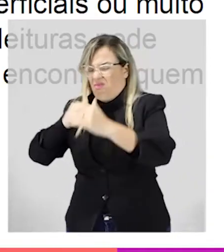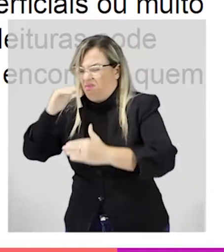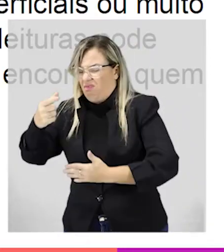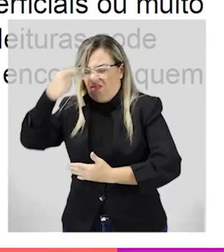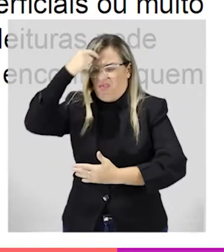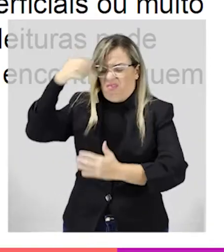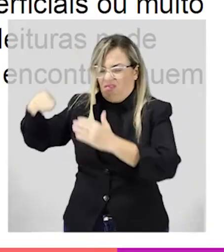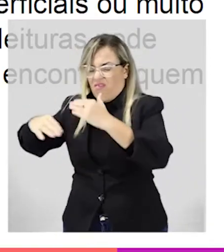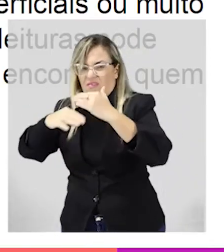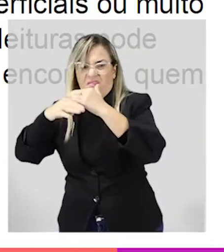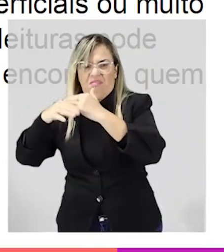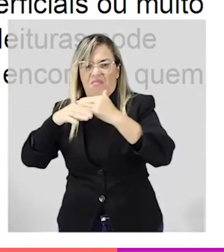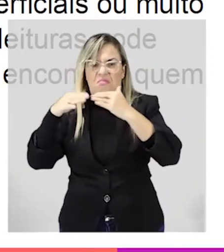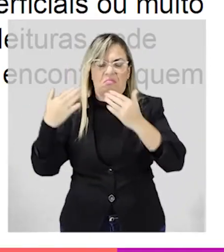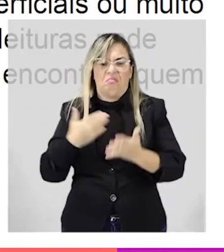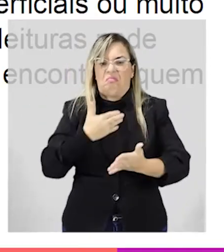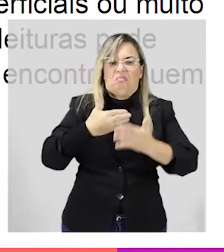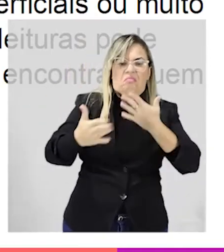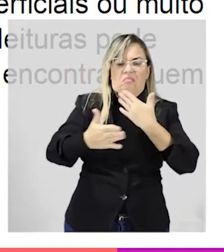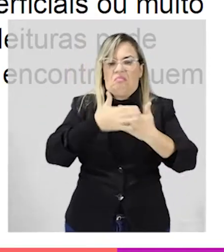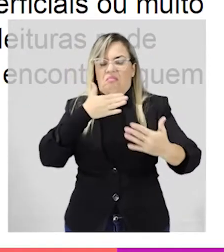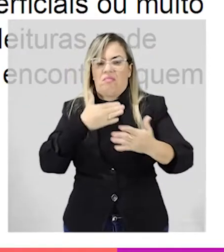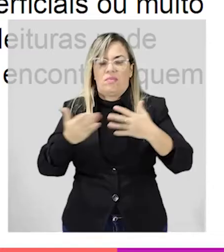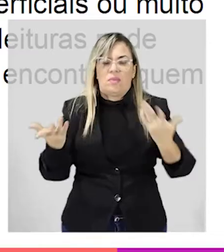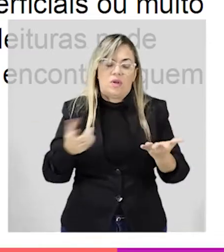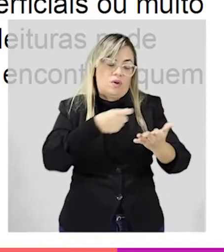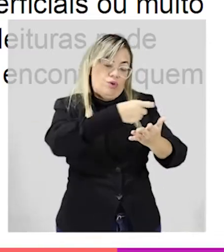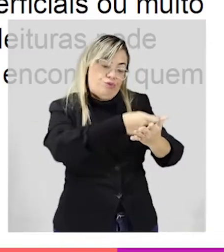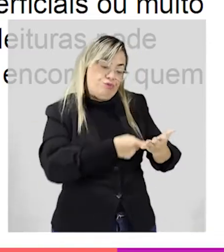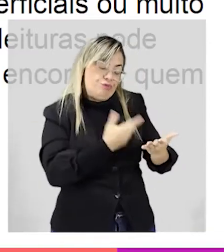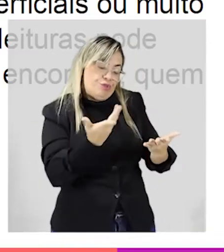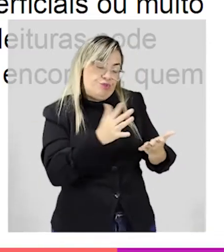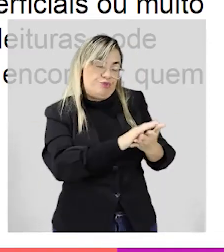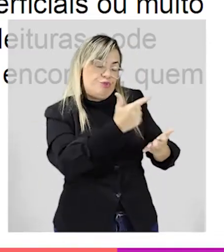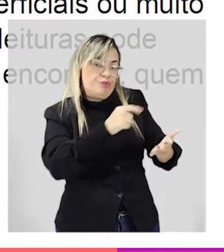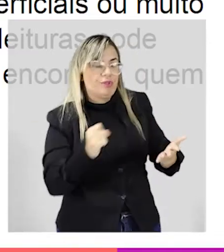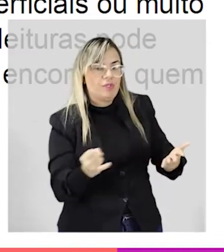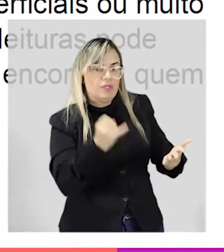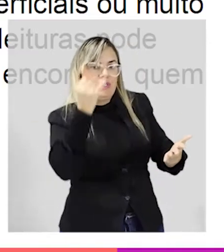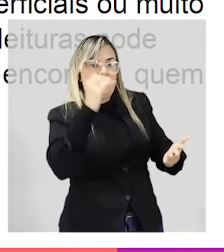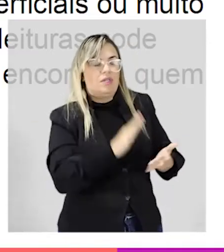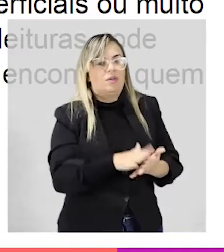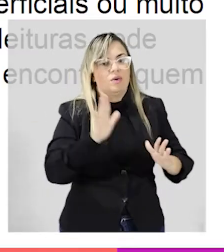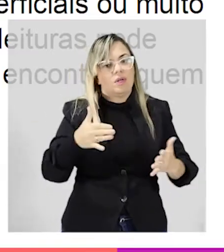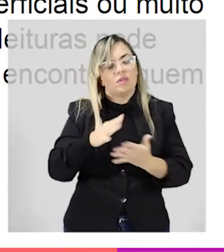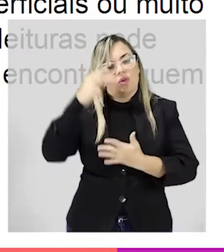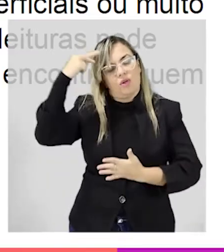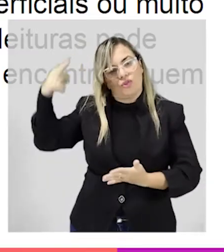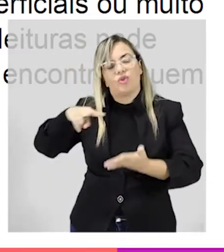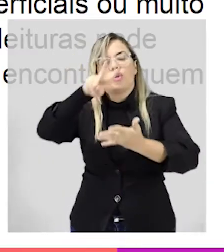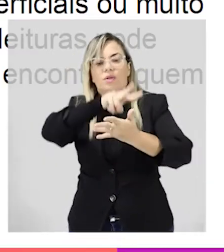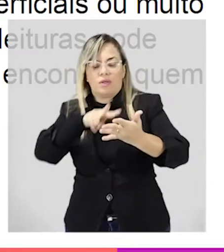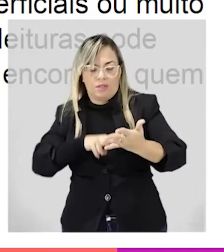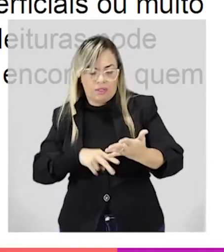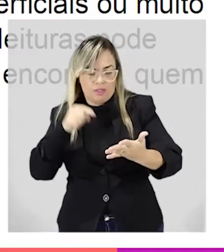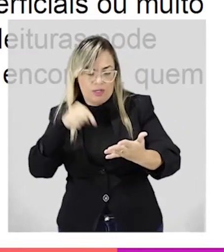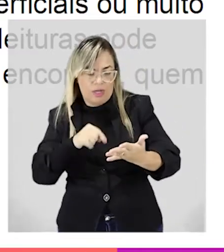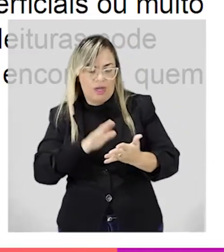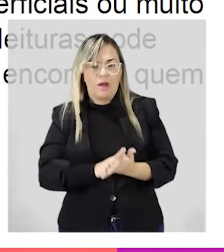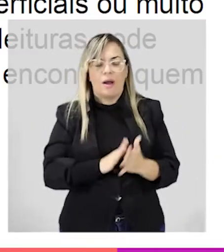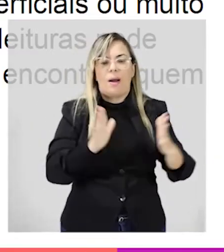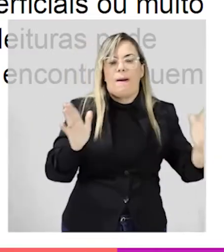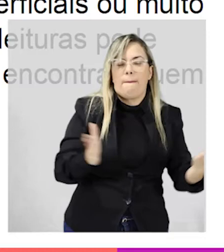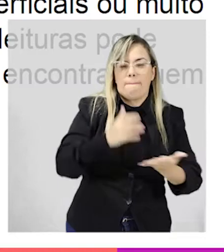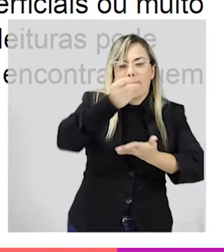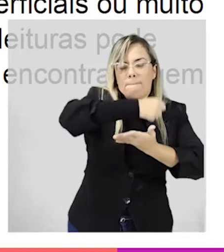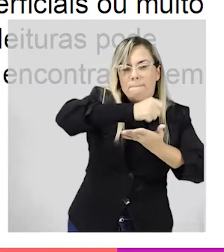superficiais ou muito banais, ou seu texto não se destacará. Sua história de leituras pode enriquecer as